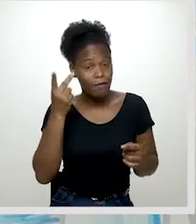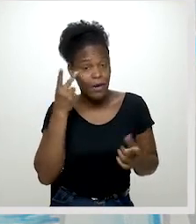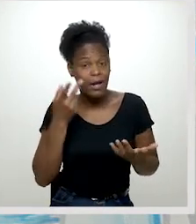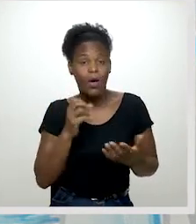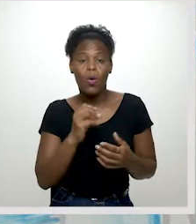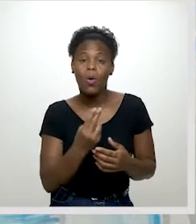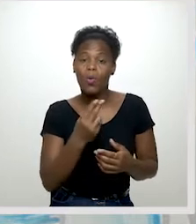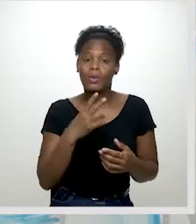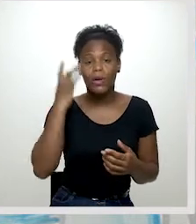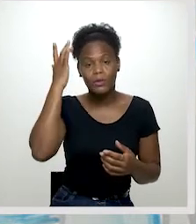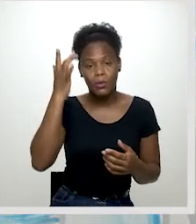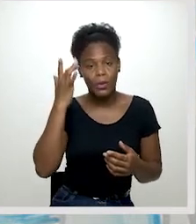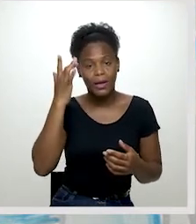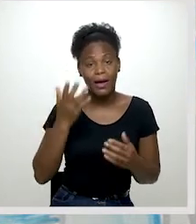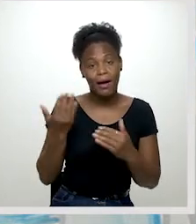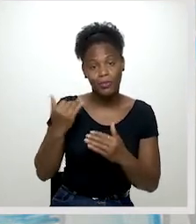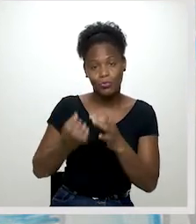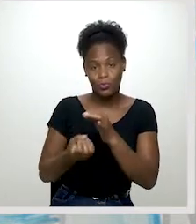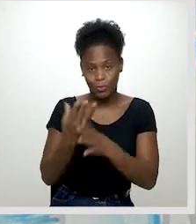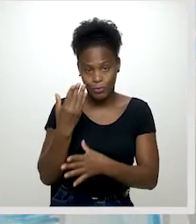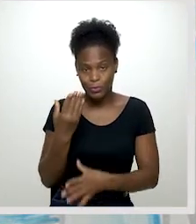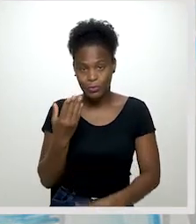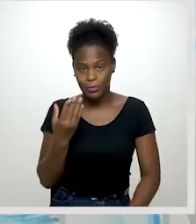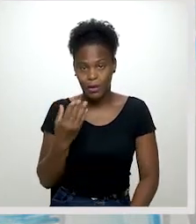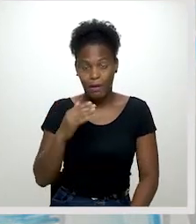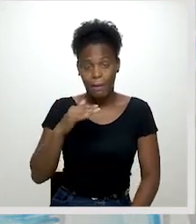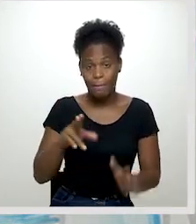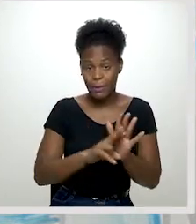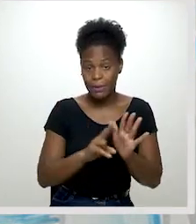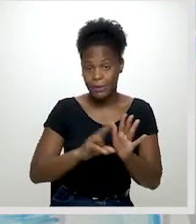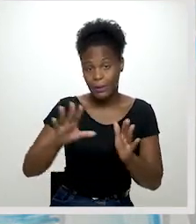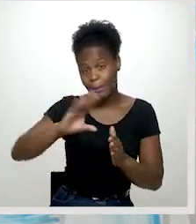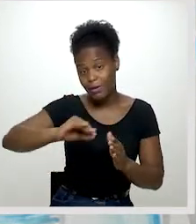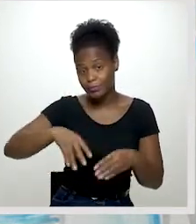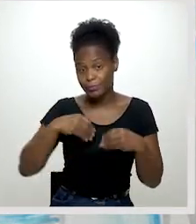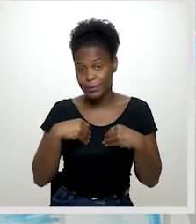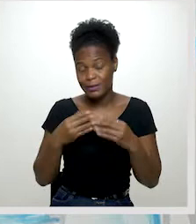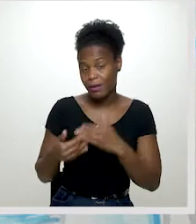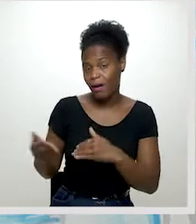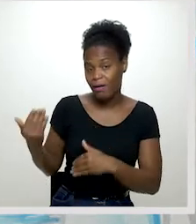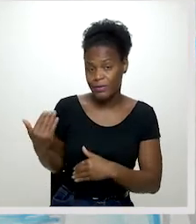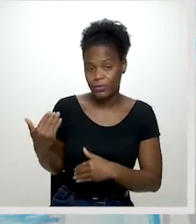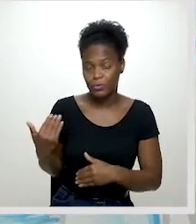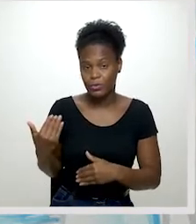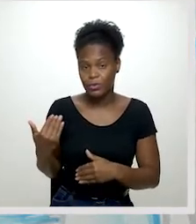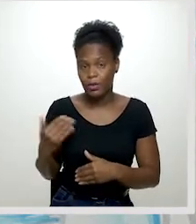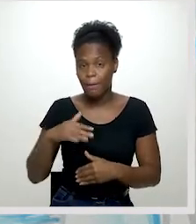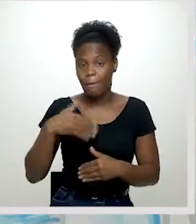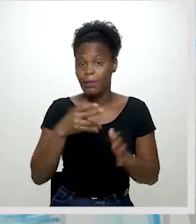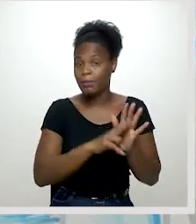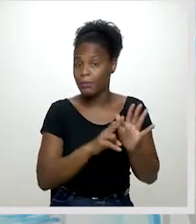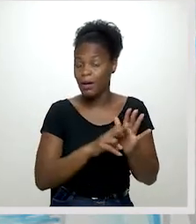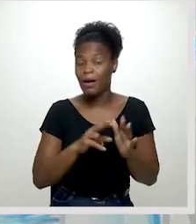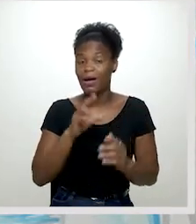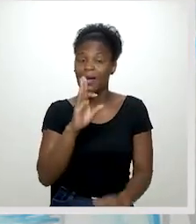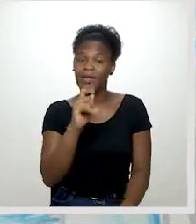vida, neste caso, as teorias que foram implementadas, o princípio mais aceite é o